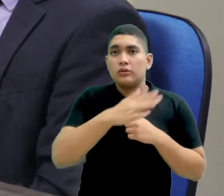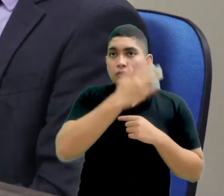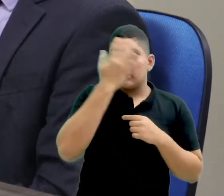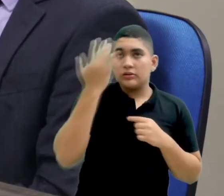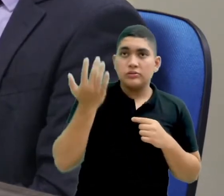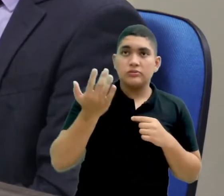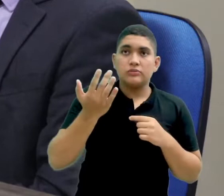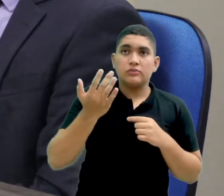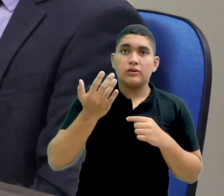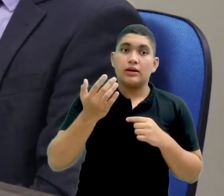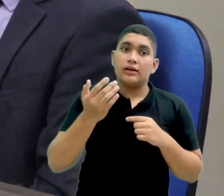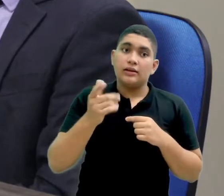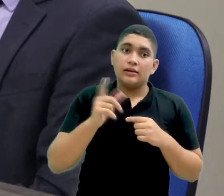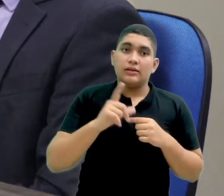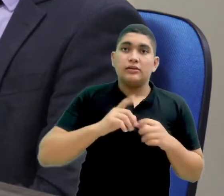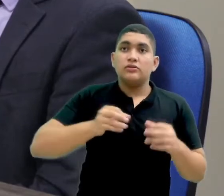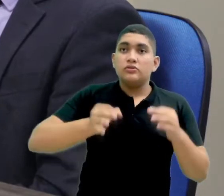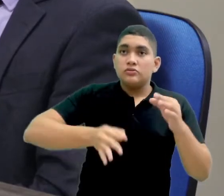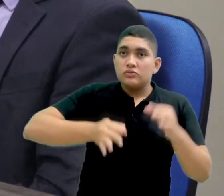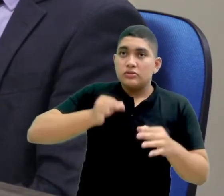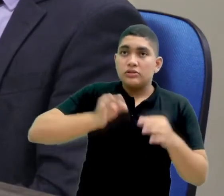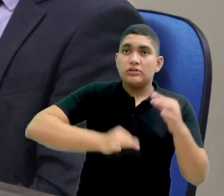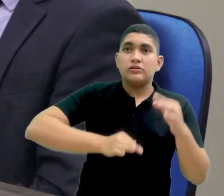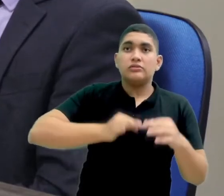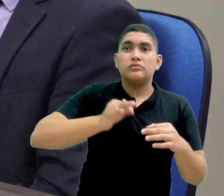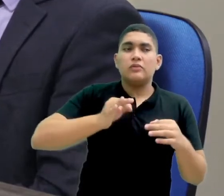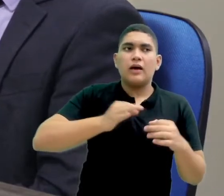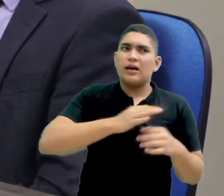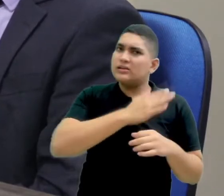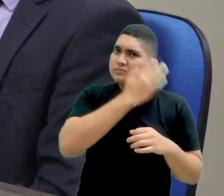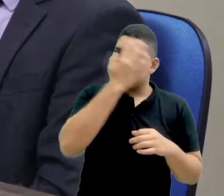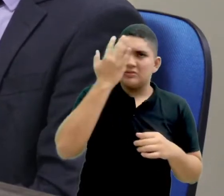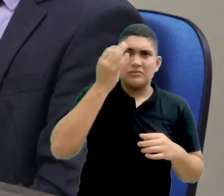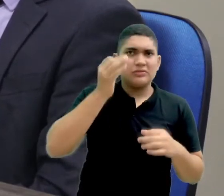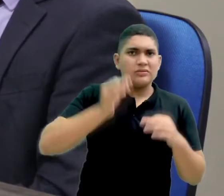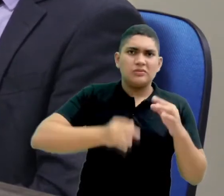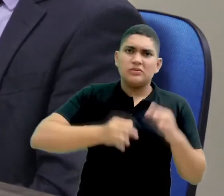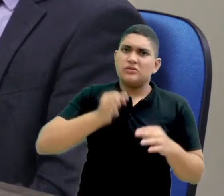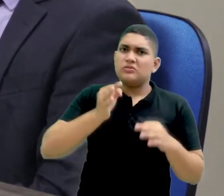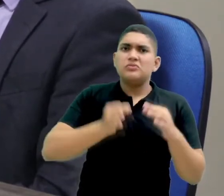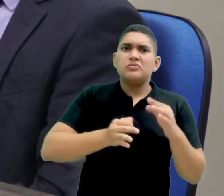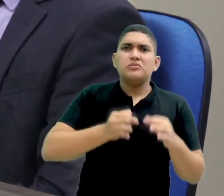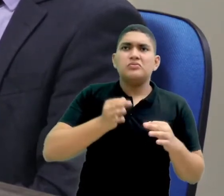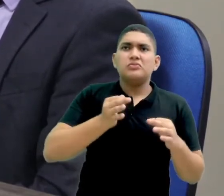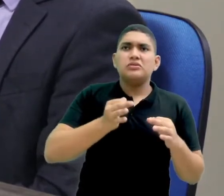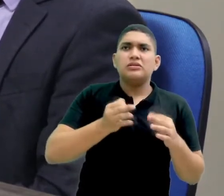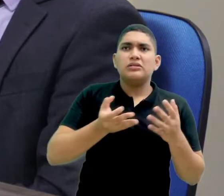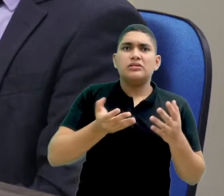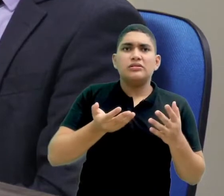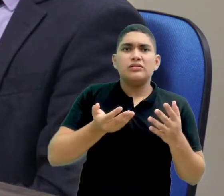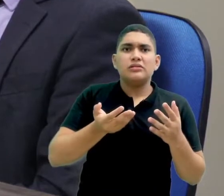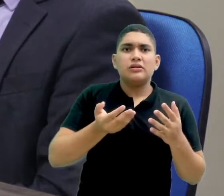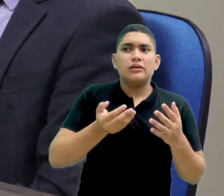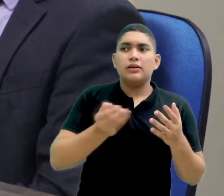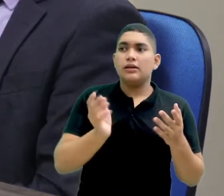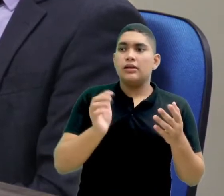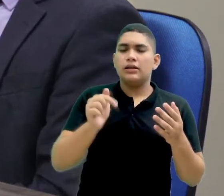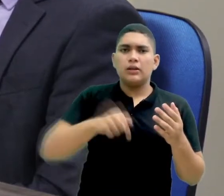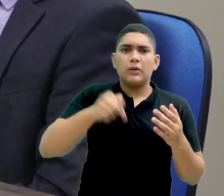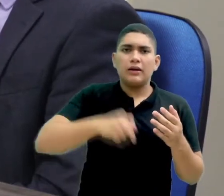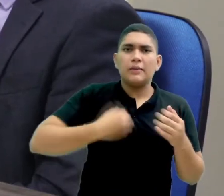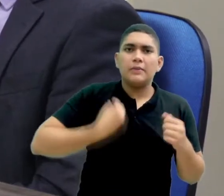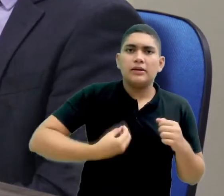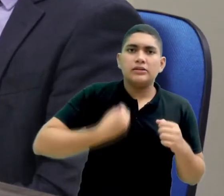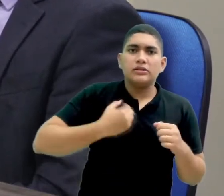isso a juízo diante dos injustos e não diante dos santos. Aí que a gente já vai, inclusive, até falar um